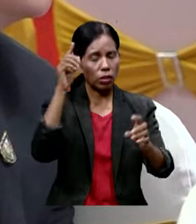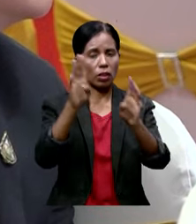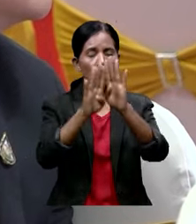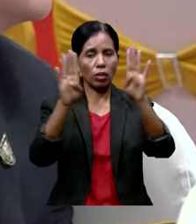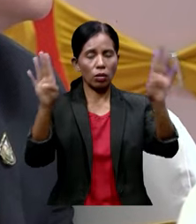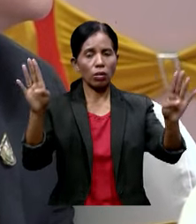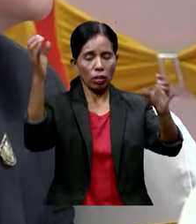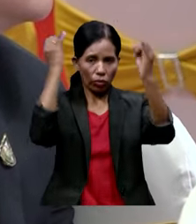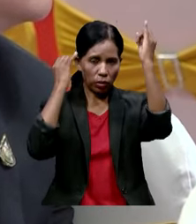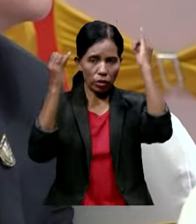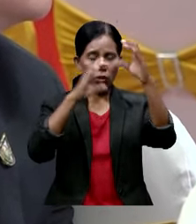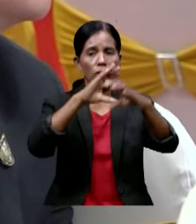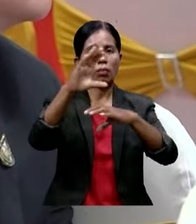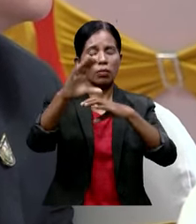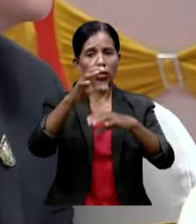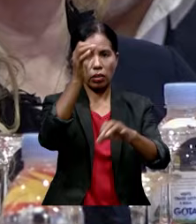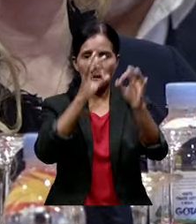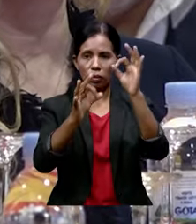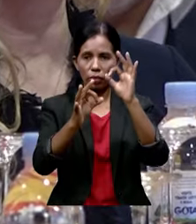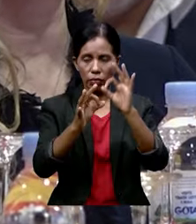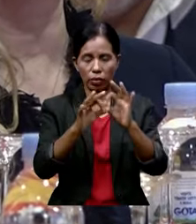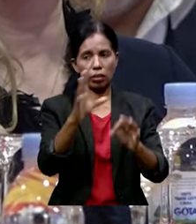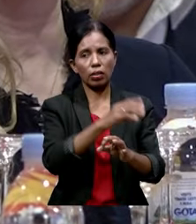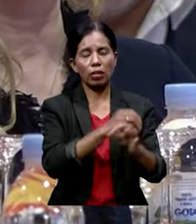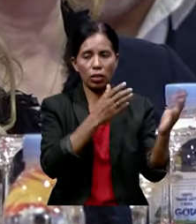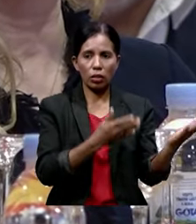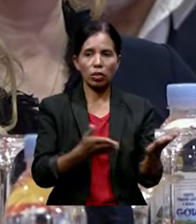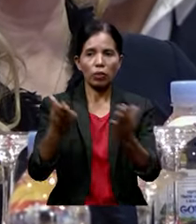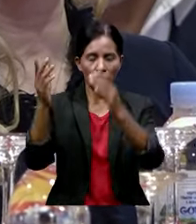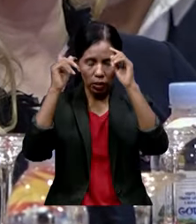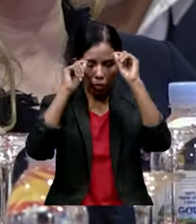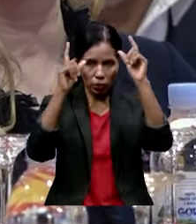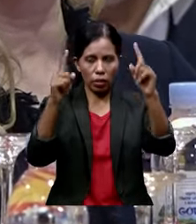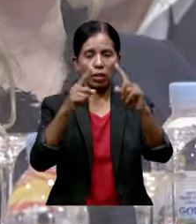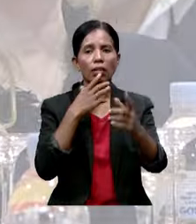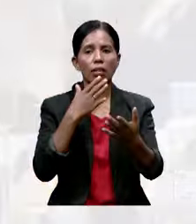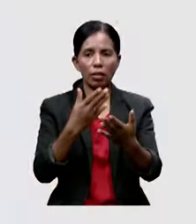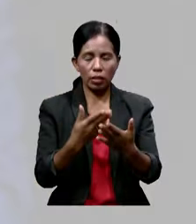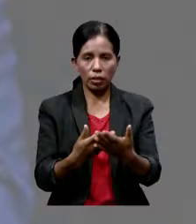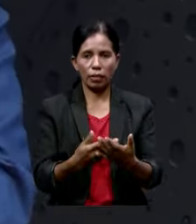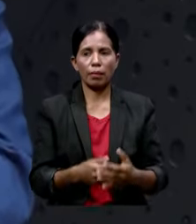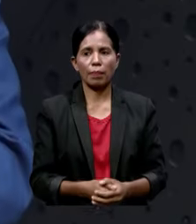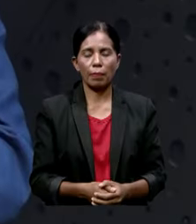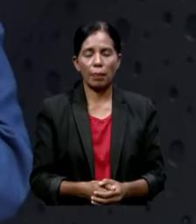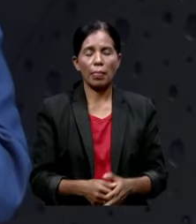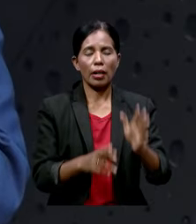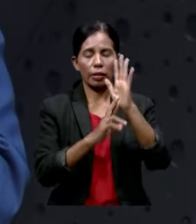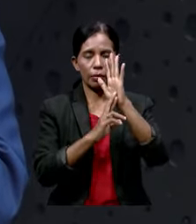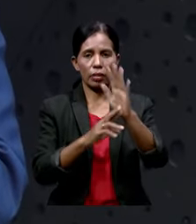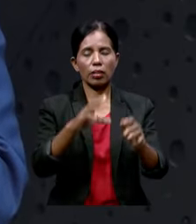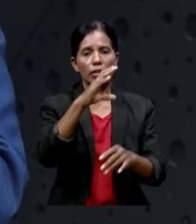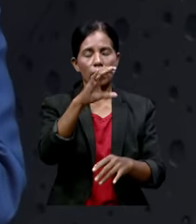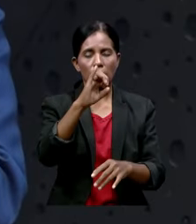Informação Comércio. No fiar catac, portal refere-se a Lourdes Timor, né, Diak Bamundo. Representa o setor privado nacional, Câmara Comércio e